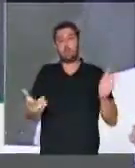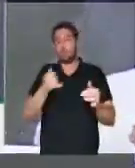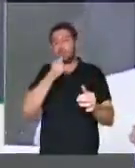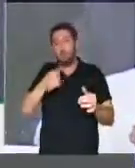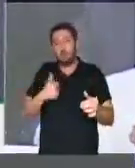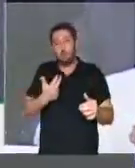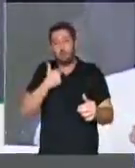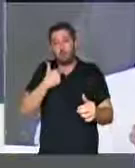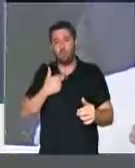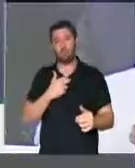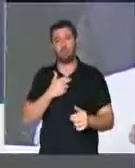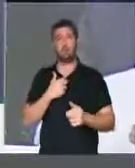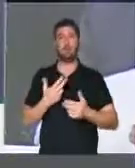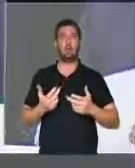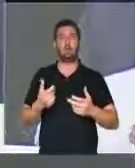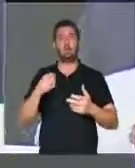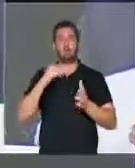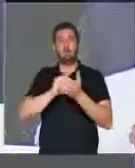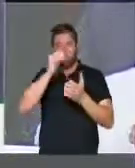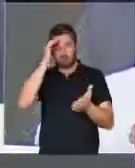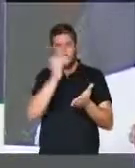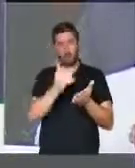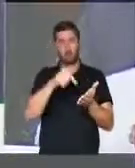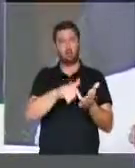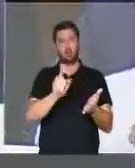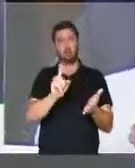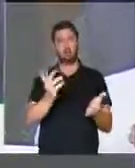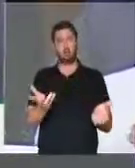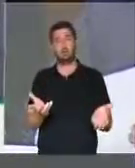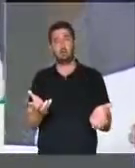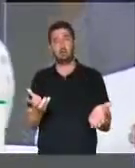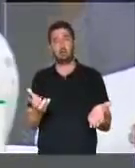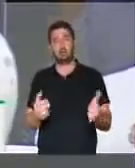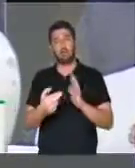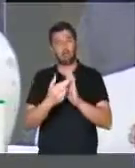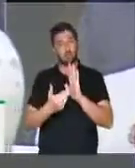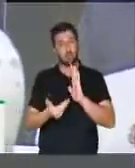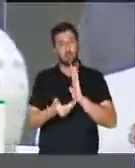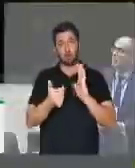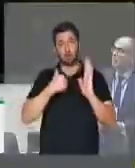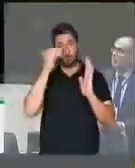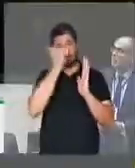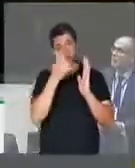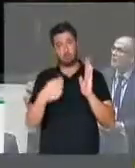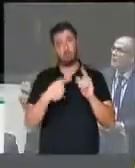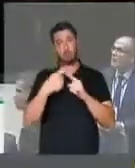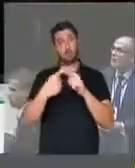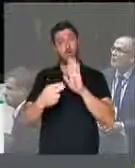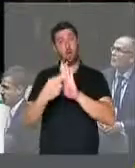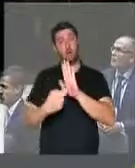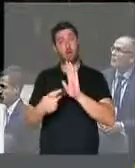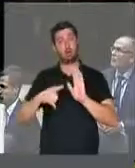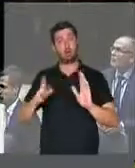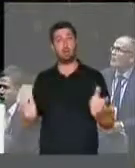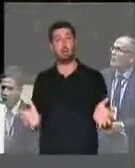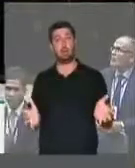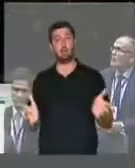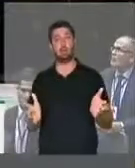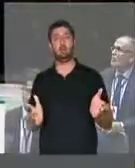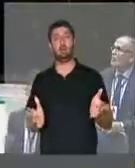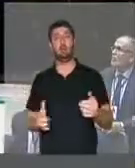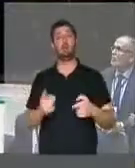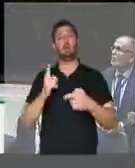infelizmente não posso é desrespeitar o castigo no regimento da casa já que a regra da votação da denúncia porque